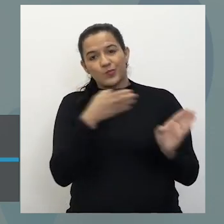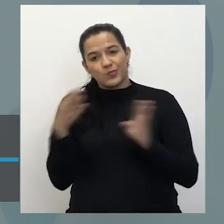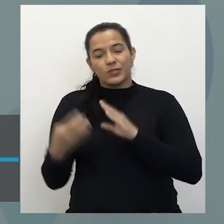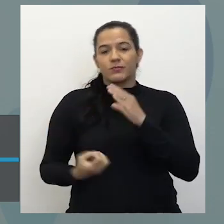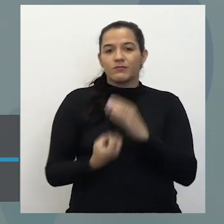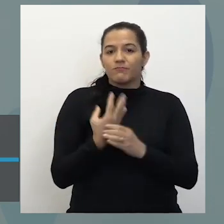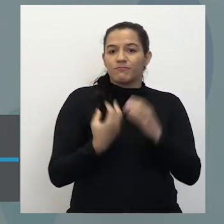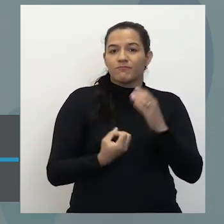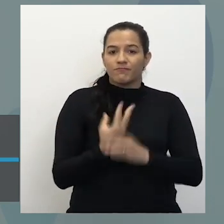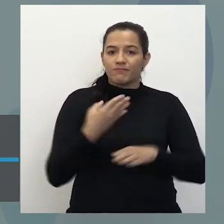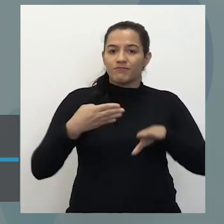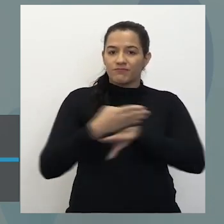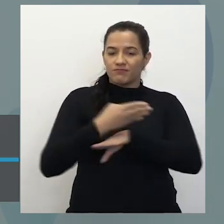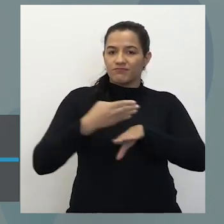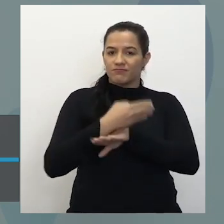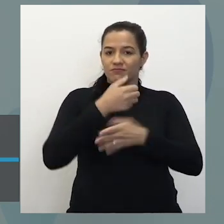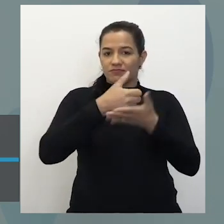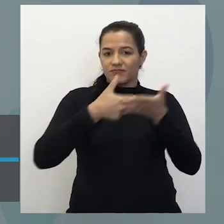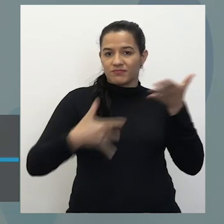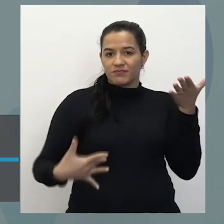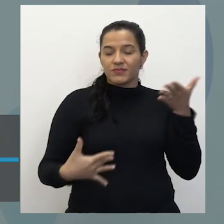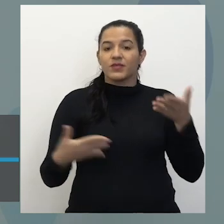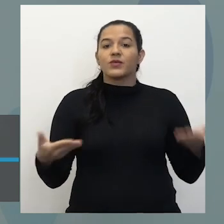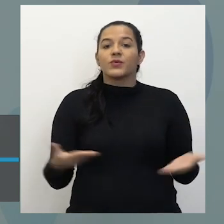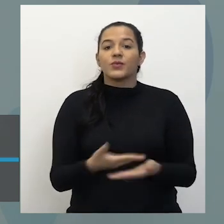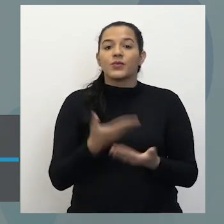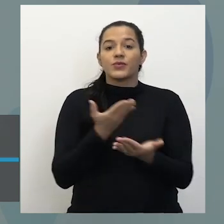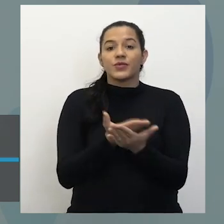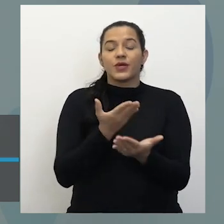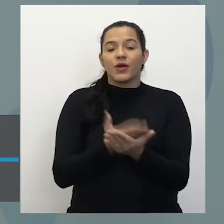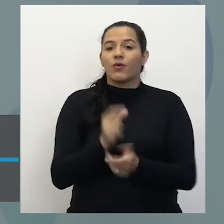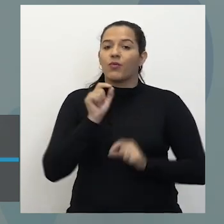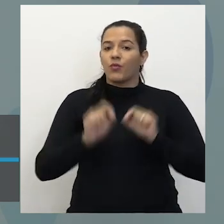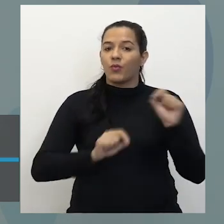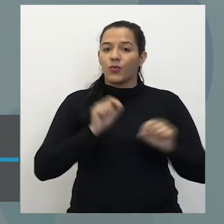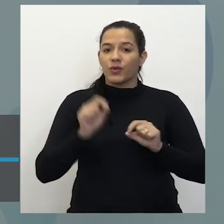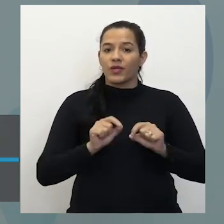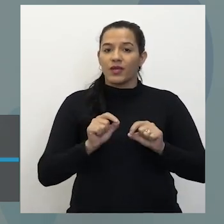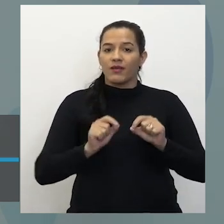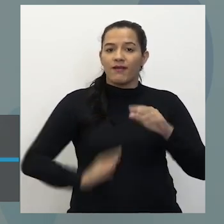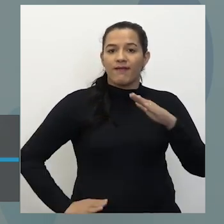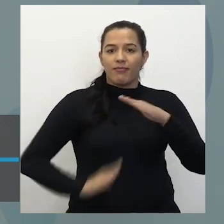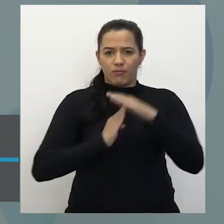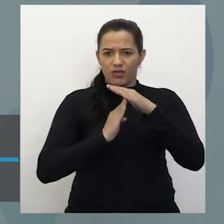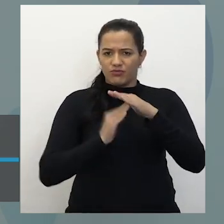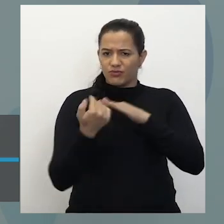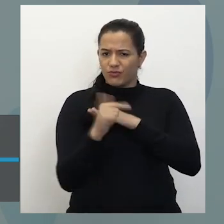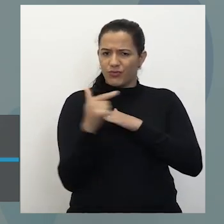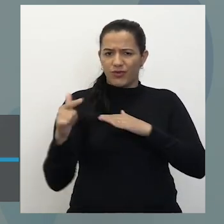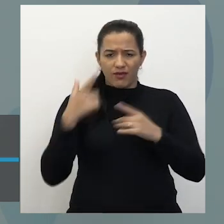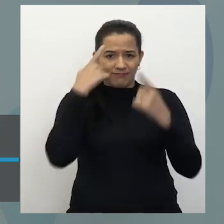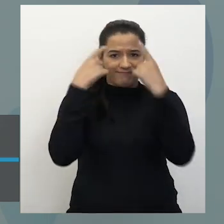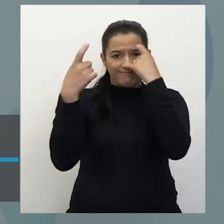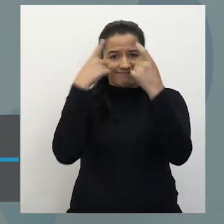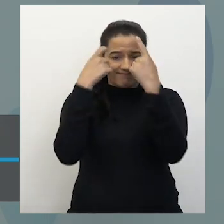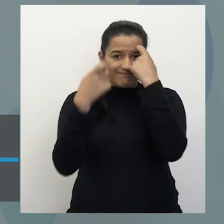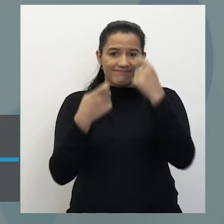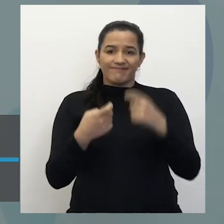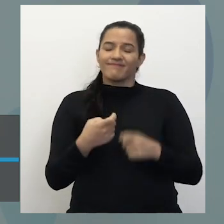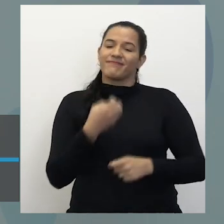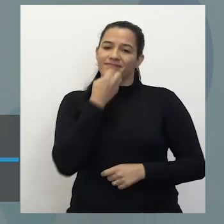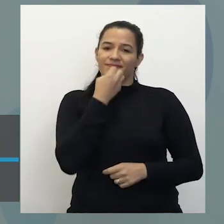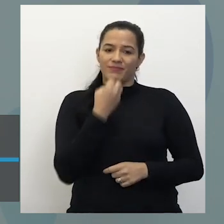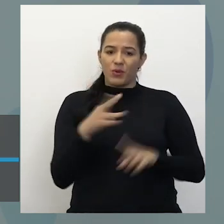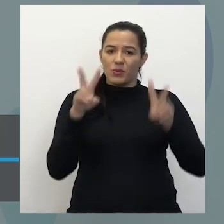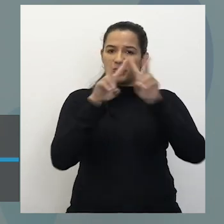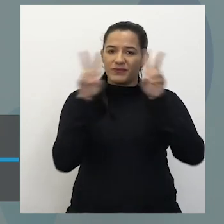ao nosso chat, né? E a aula de hoje é Sem Limites para Criar. Nossa, que título bacana para